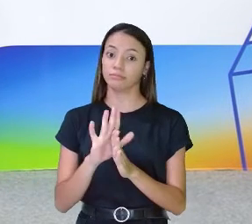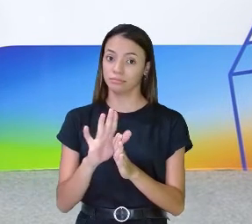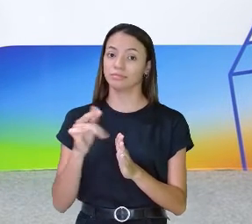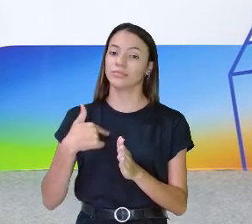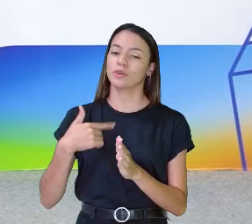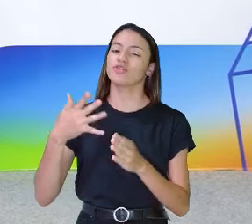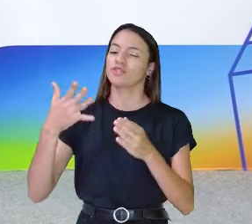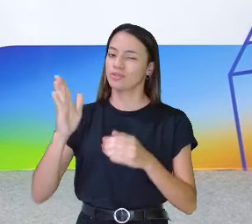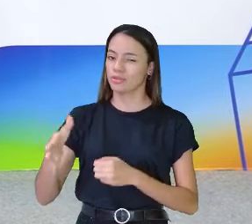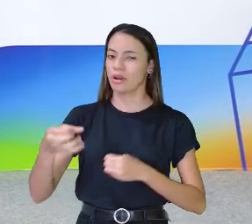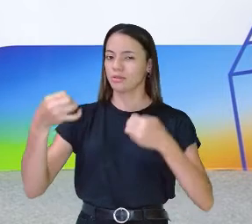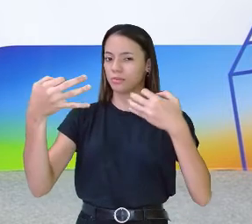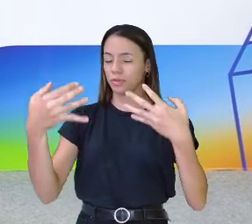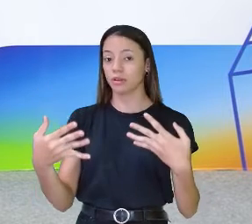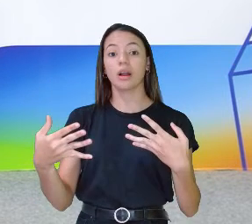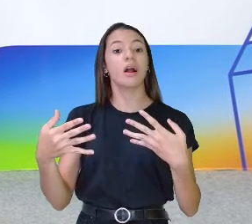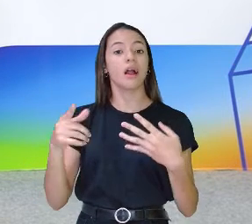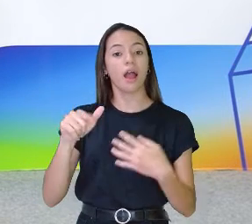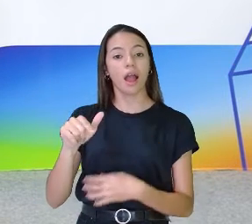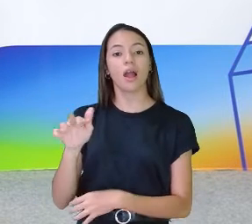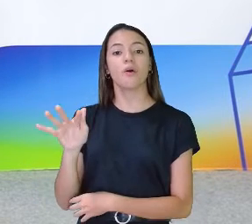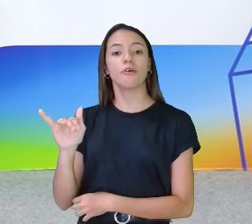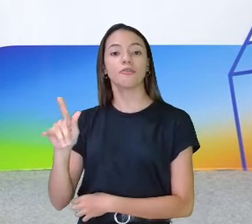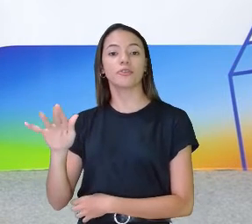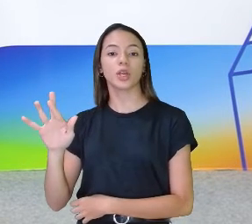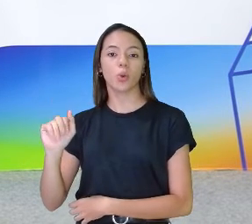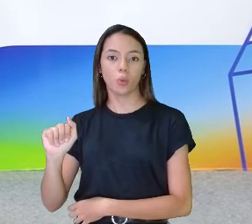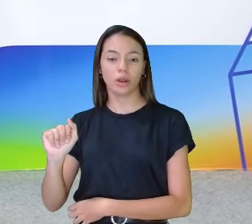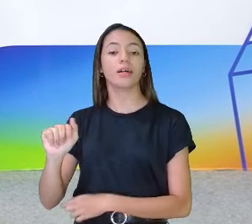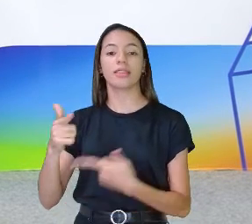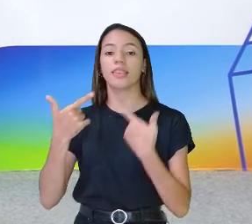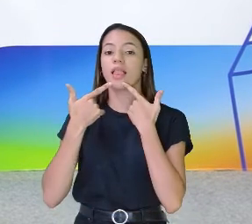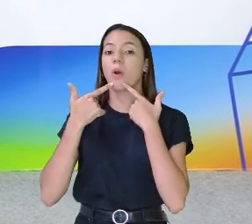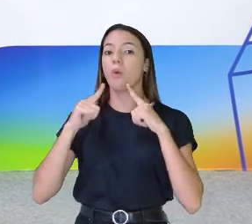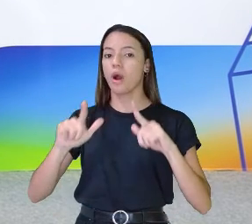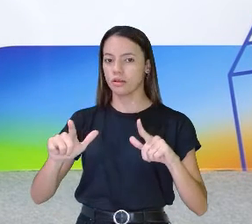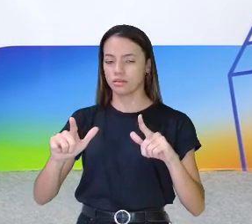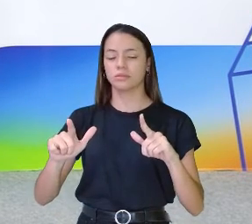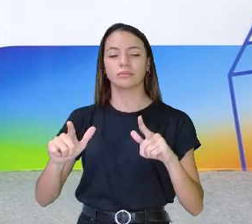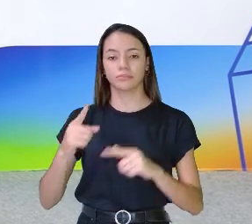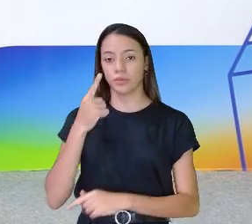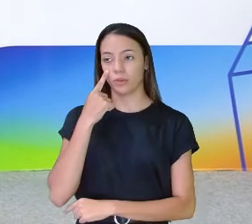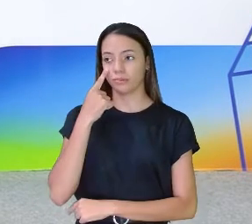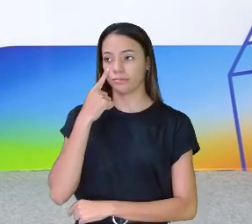a ironia é uma figura de linguagem, tá? Então, ó.